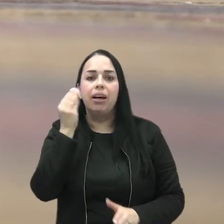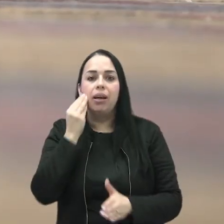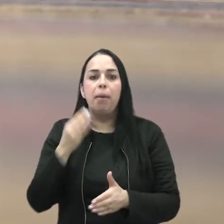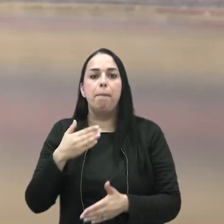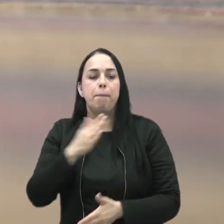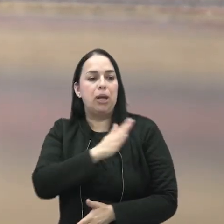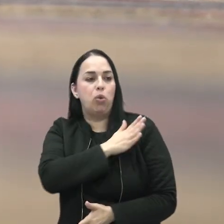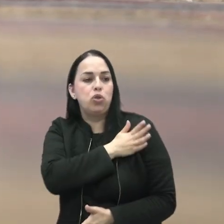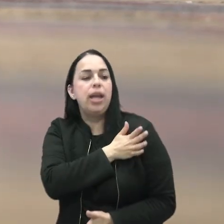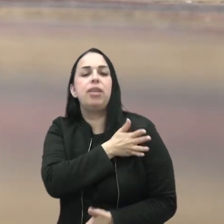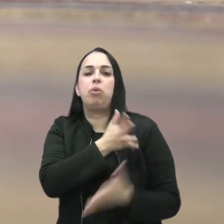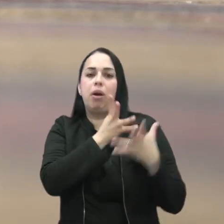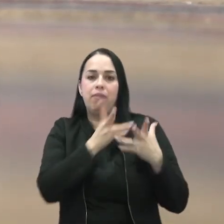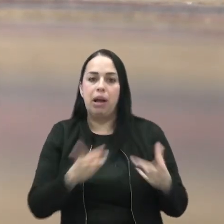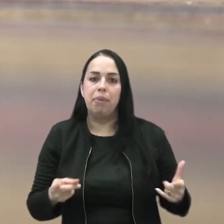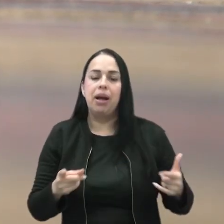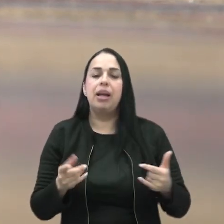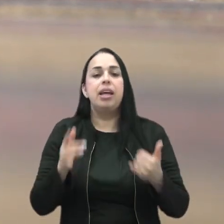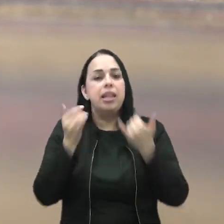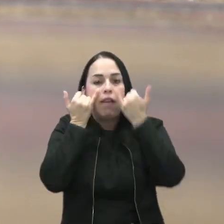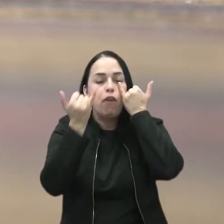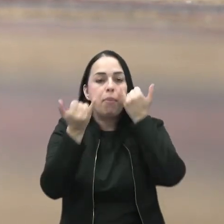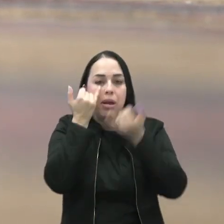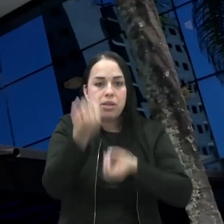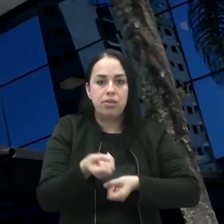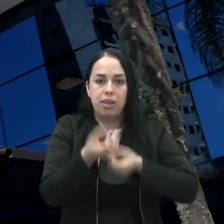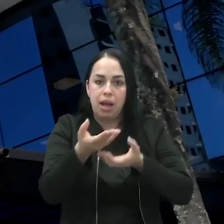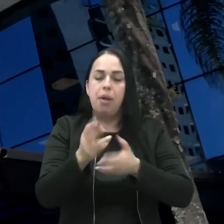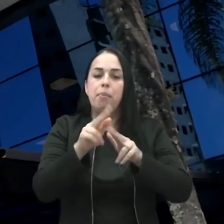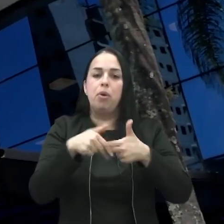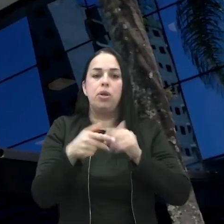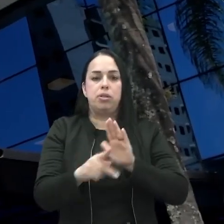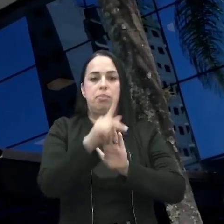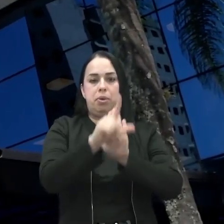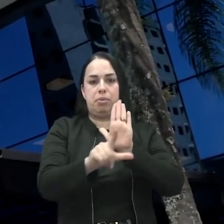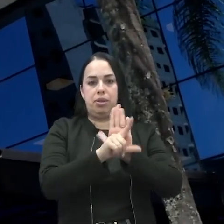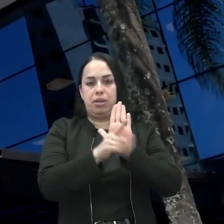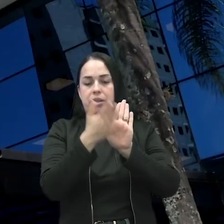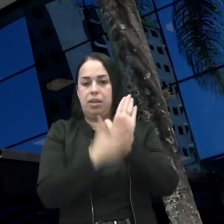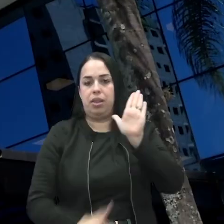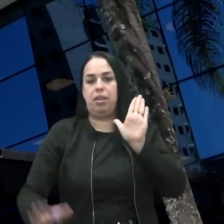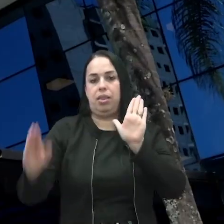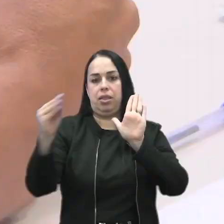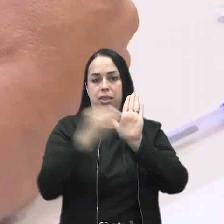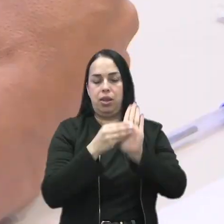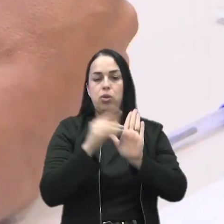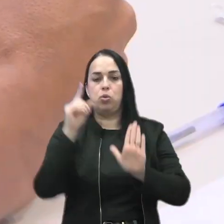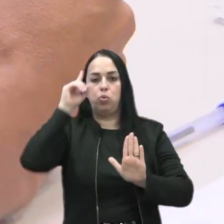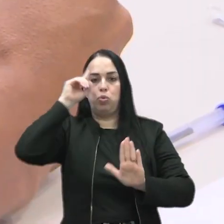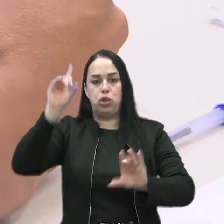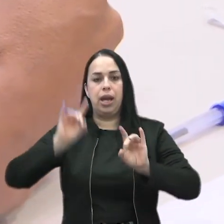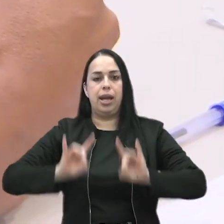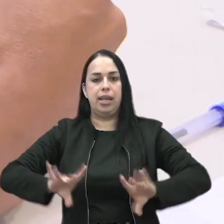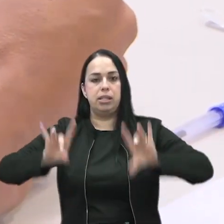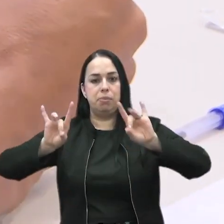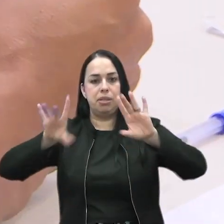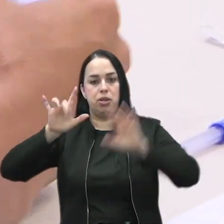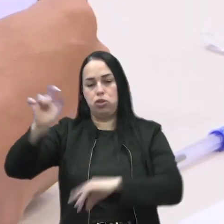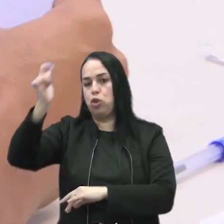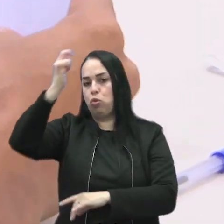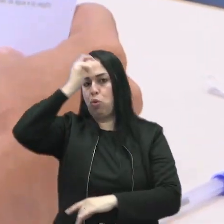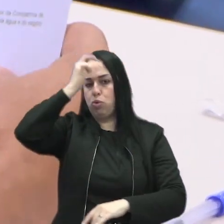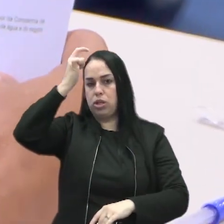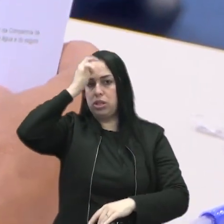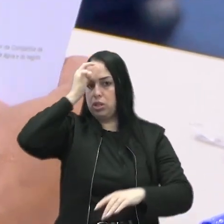Para quebrar paradigmas sobre a doença e levar informação à população, a Câmara Municipal aprovou uma lei que inclui no calendário oficial do município